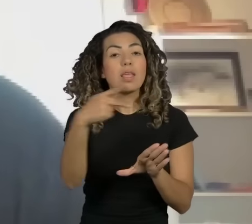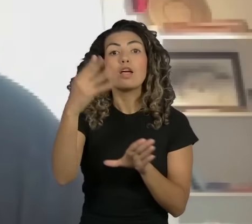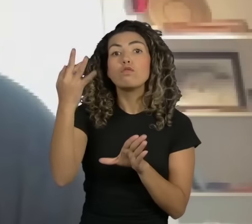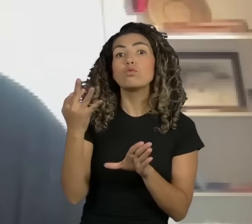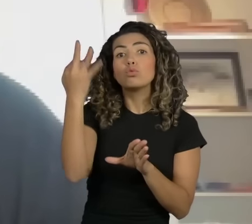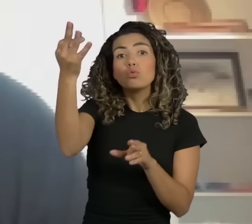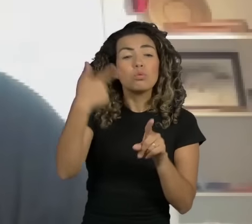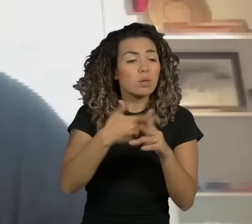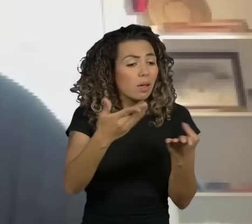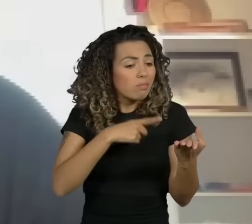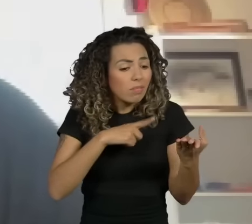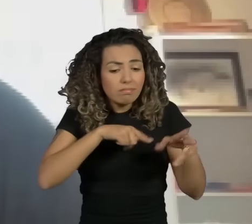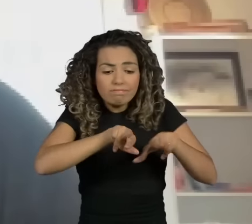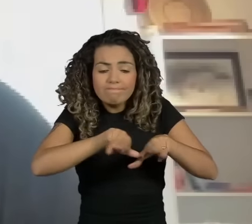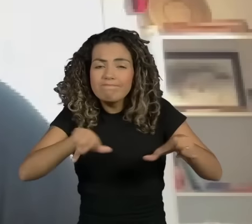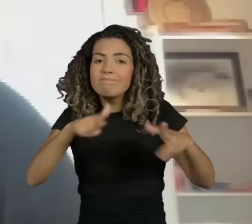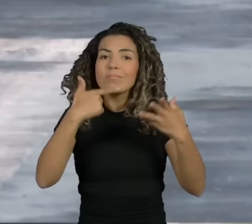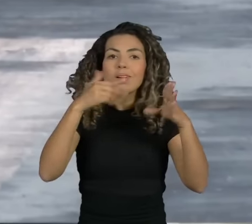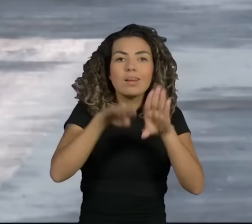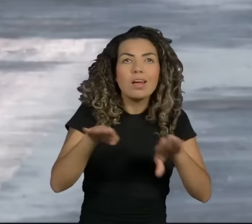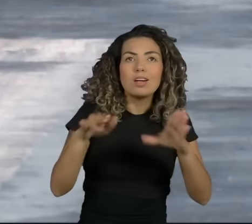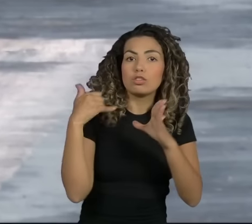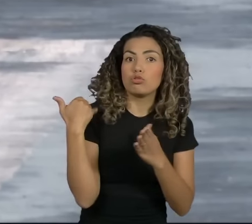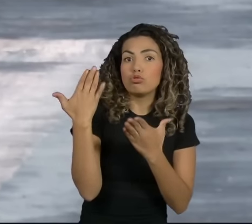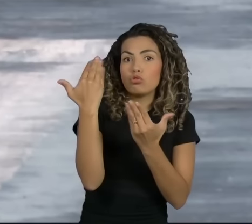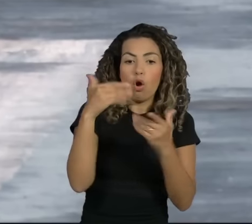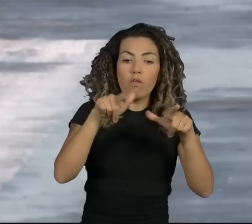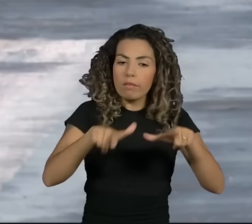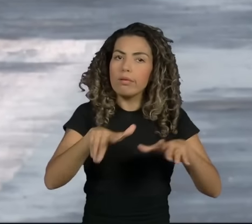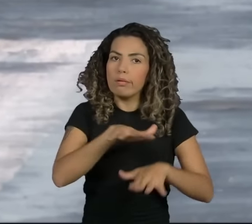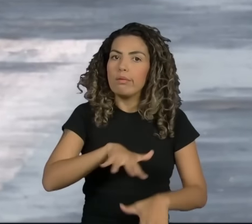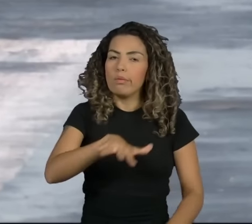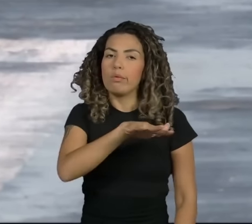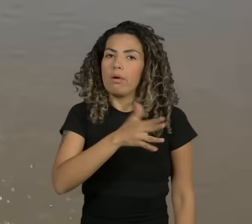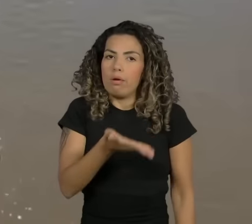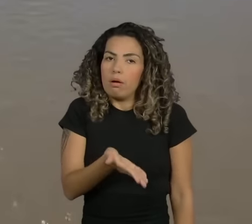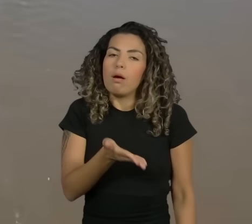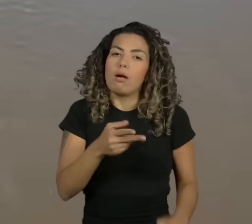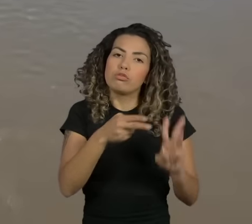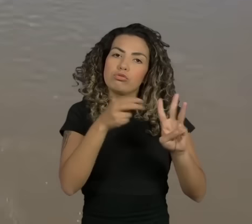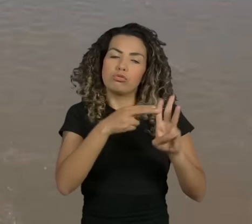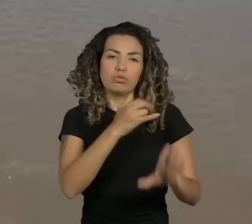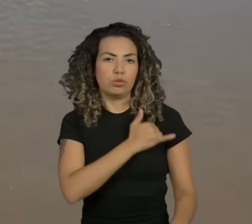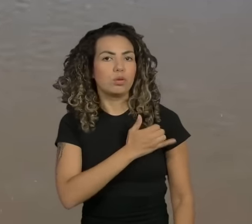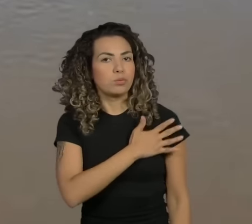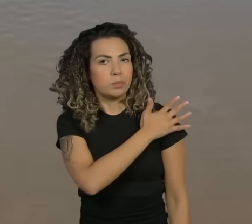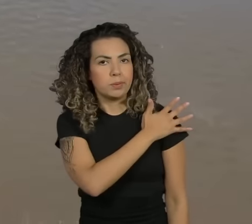jovens e crianças no território Yanomami, né?